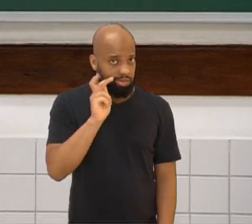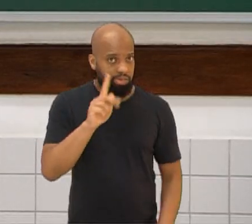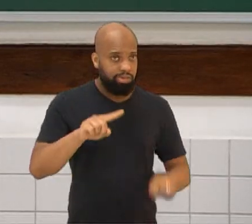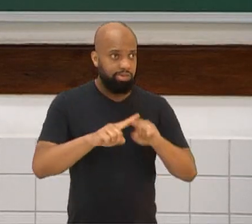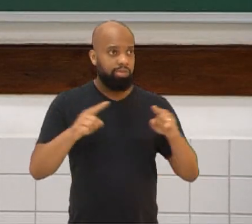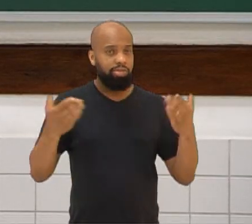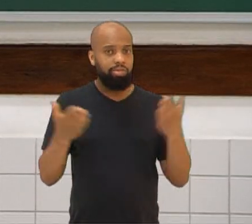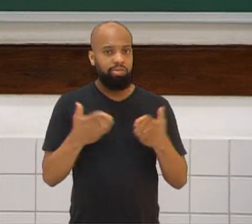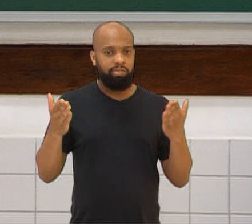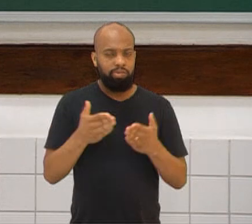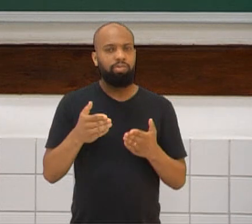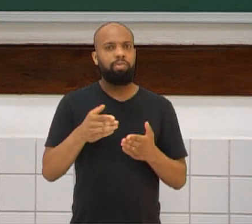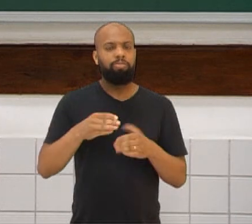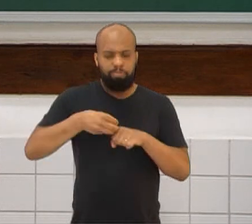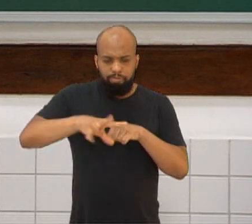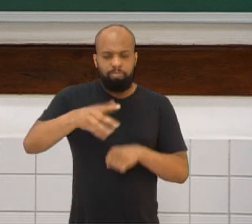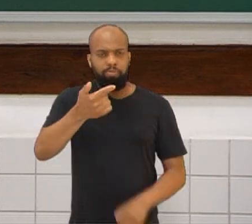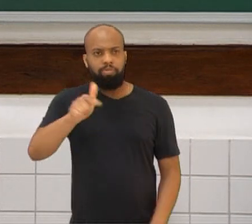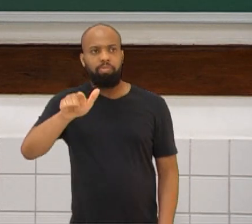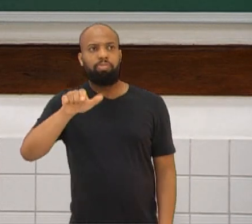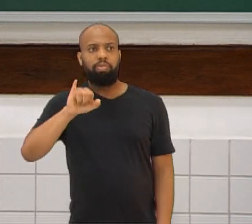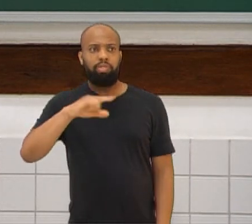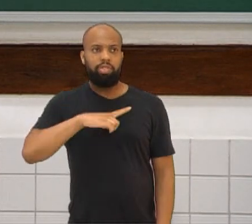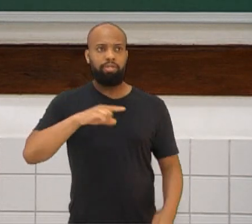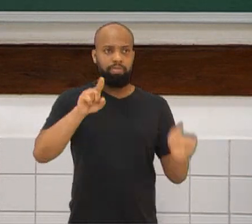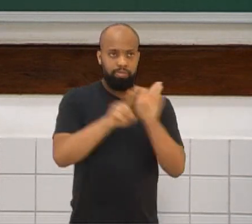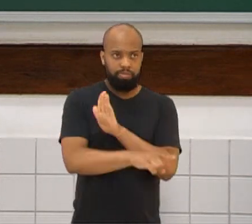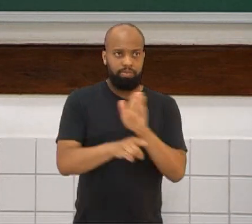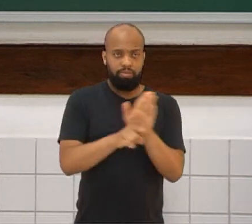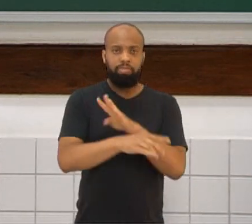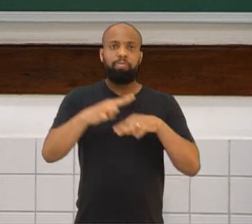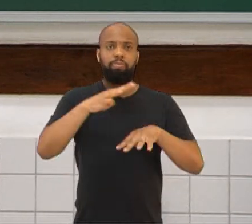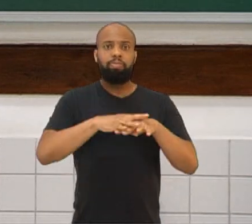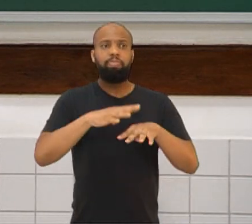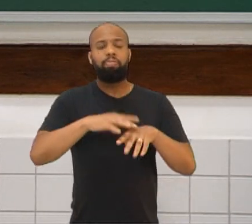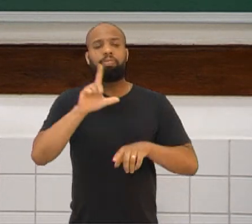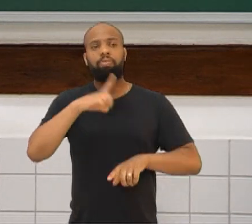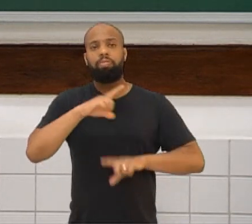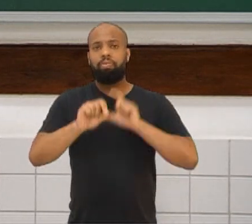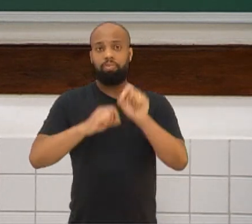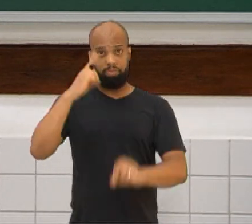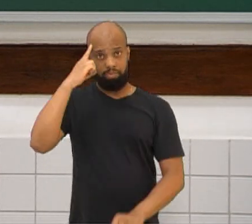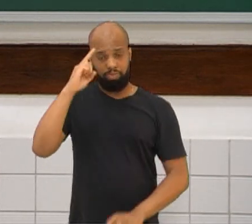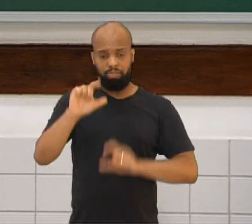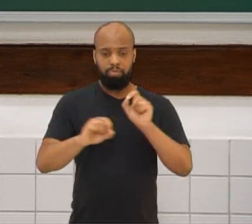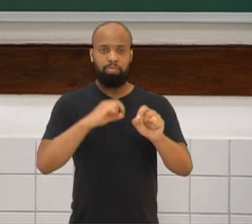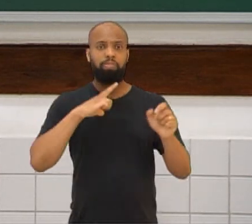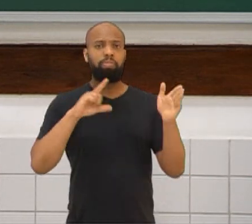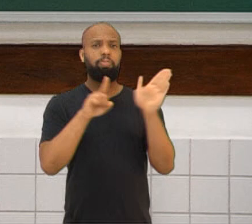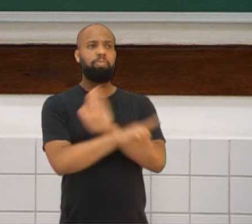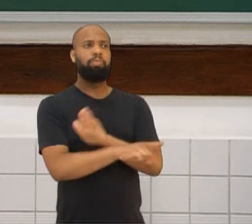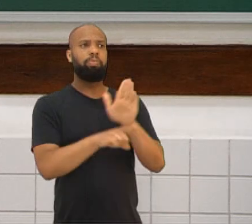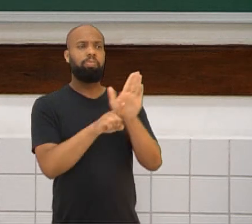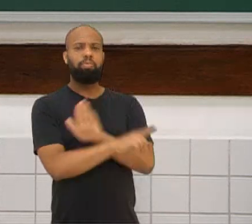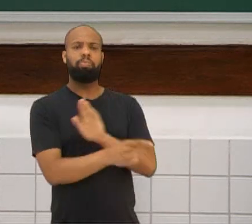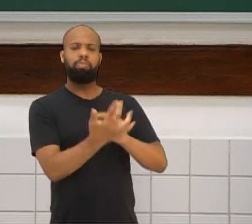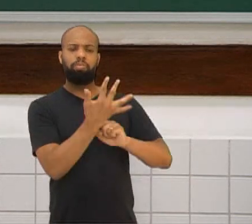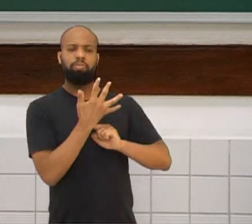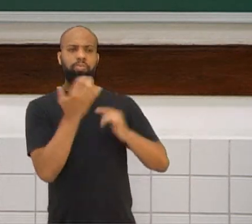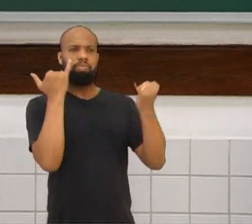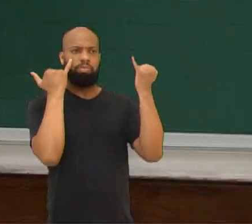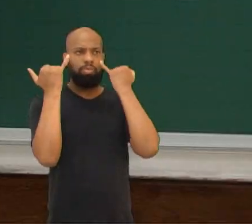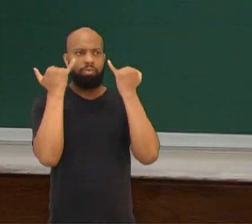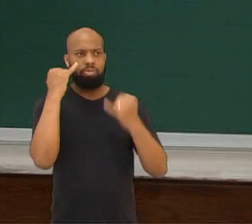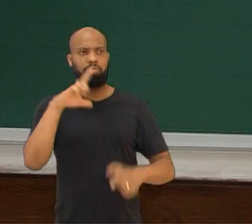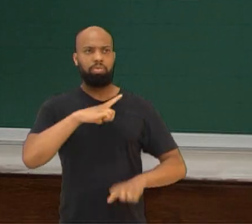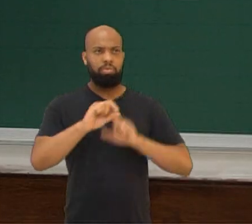fala. Quando eu tenho um problema de matemática, eu tenho que pensar o seguinte: o que é que o problema está me dando? Quais são os dados? Olha